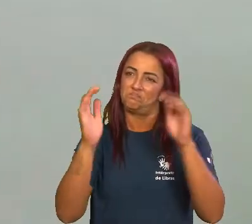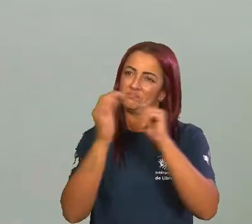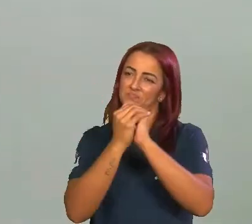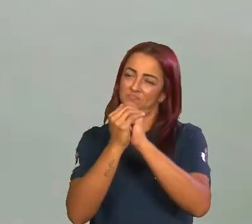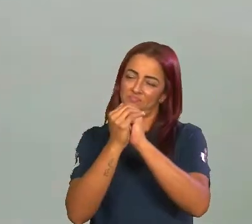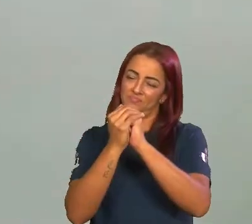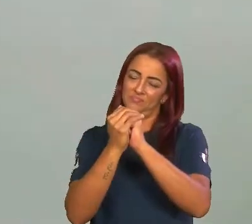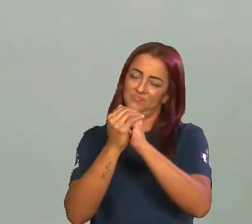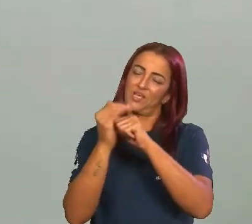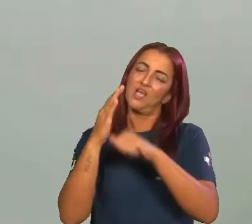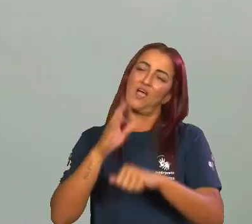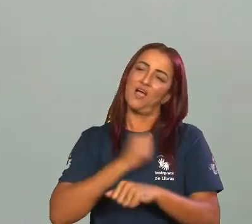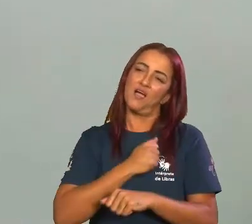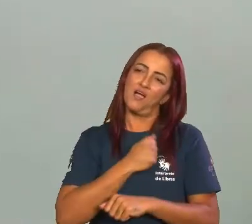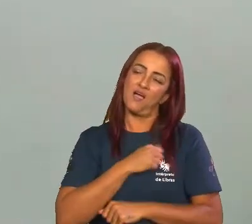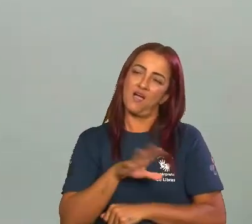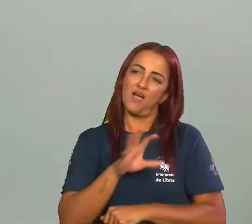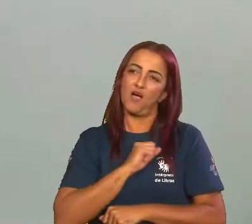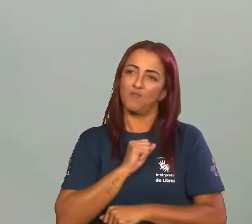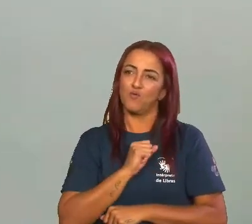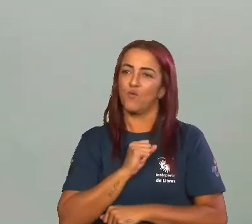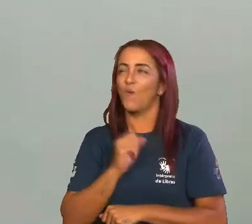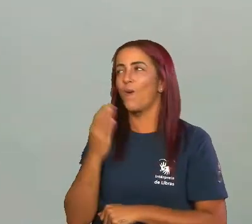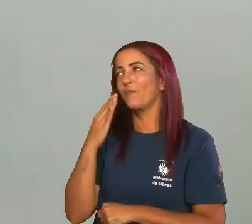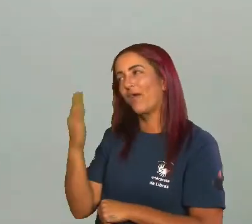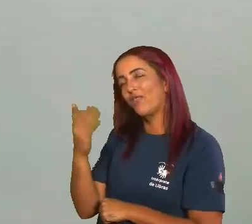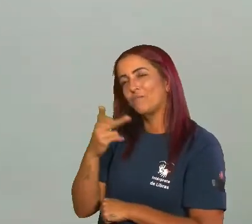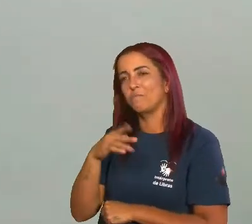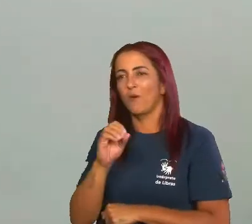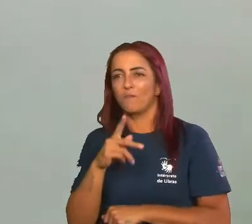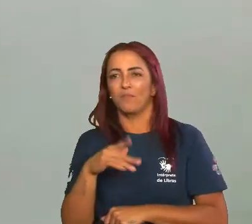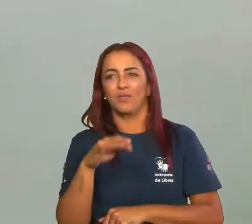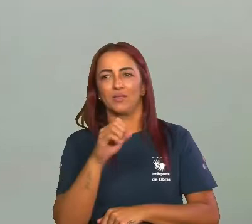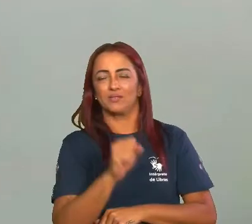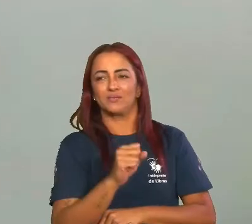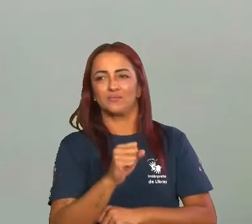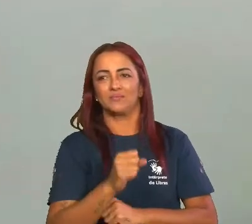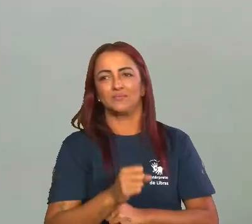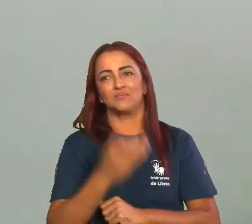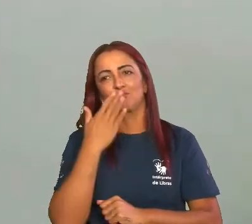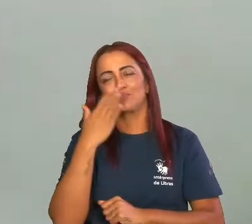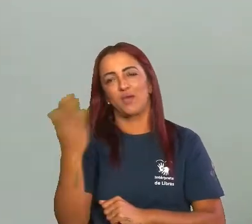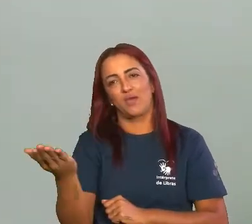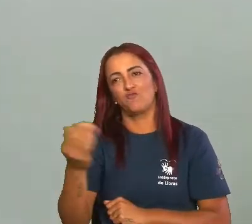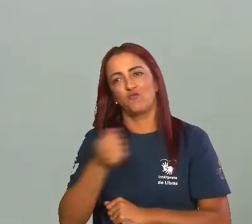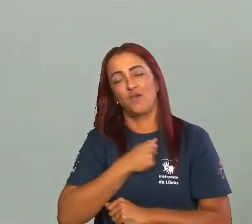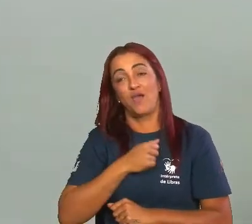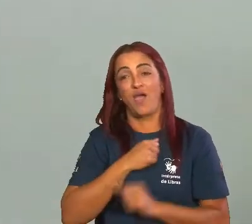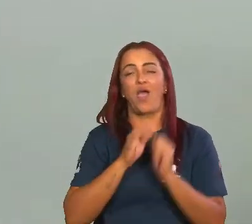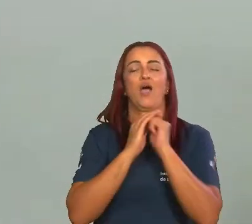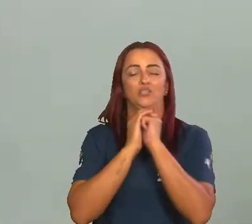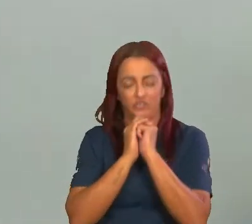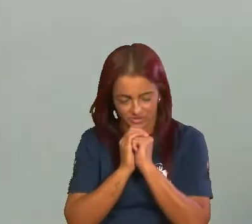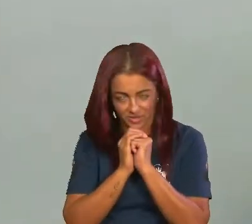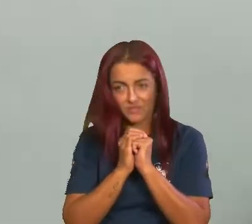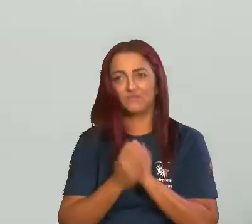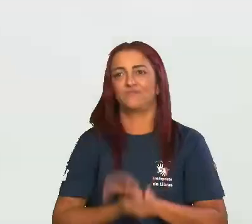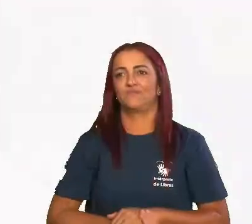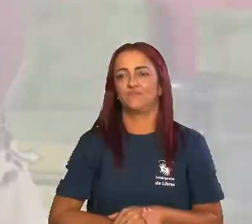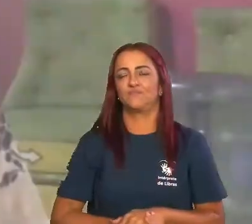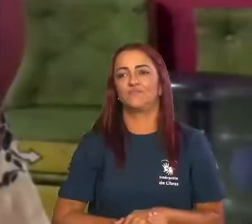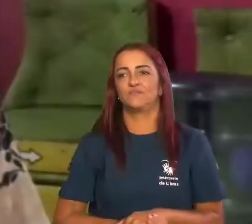Te amo, Carlinhos. Aí você fala, obrigado, Pops. Um beijo. Axé, Carlinhos.